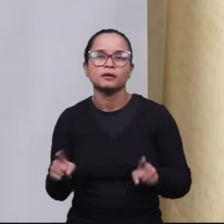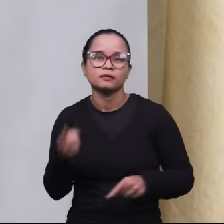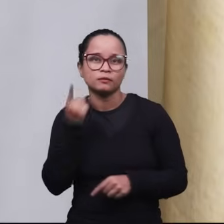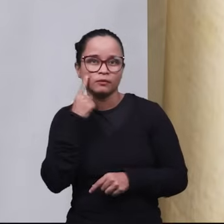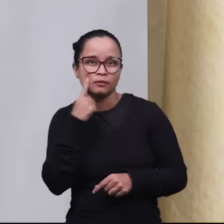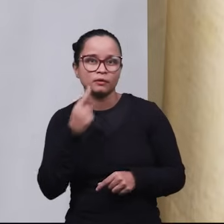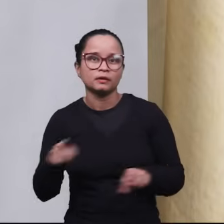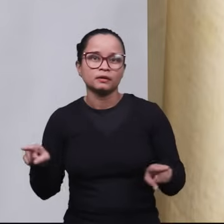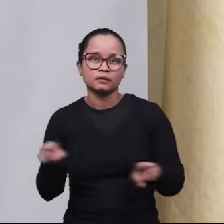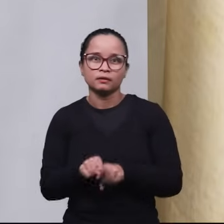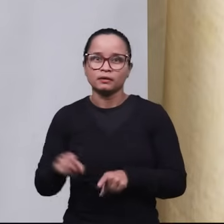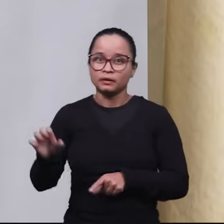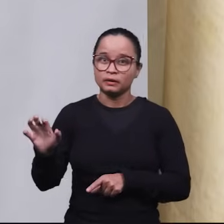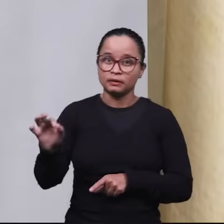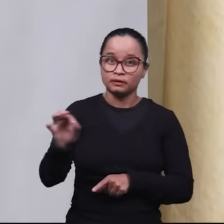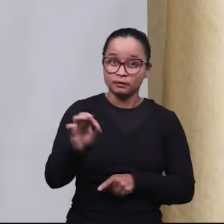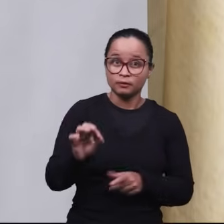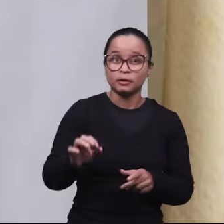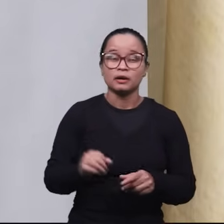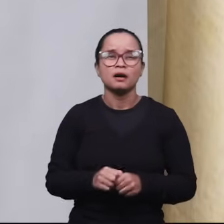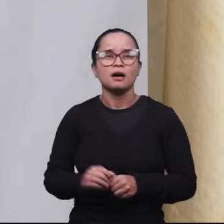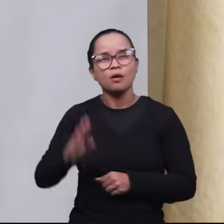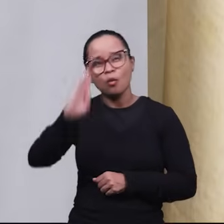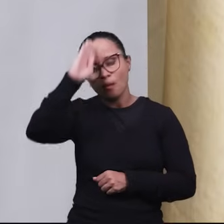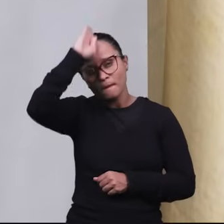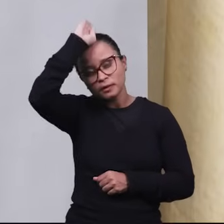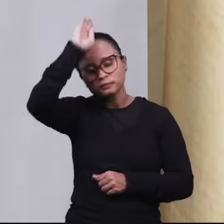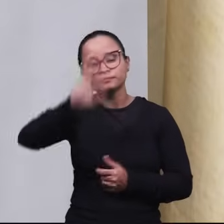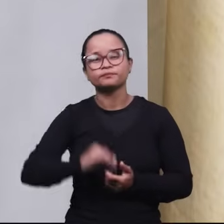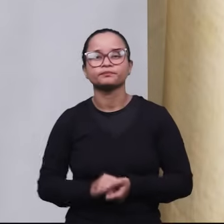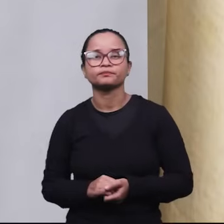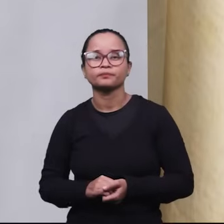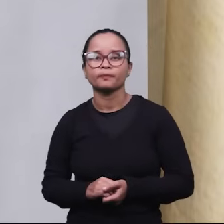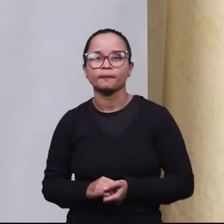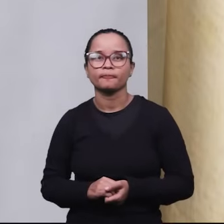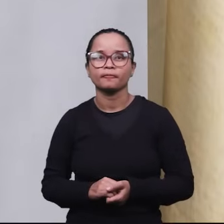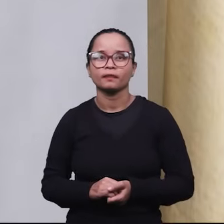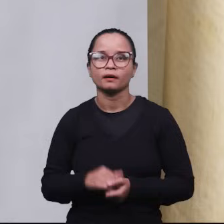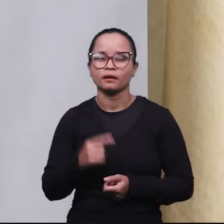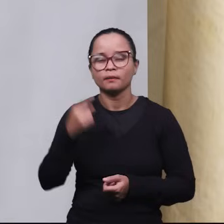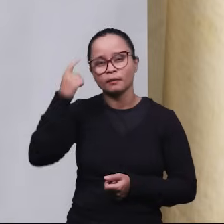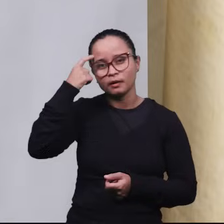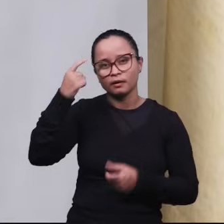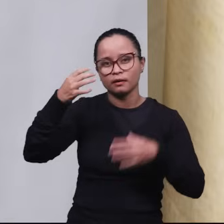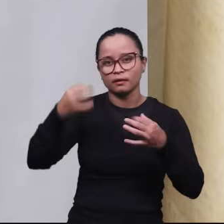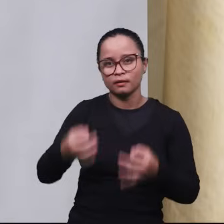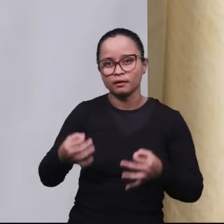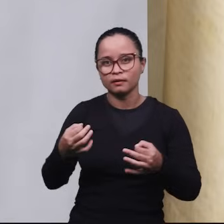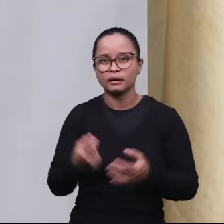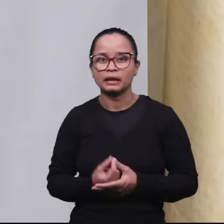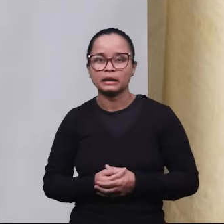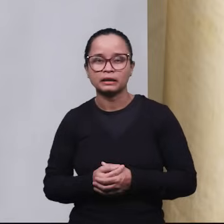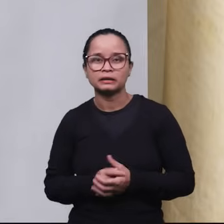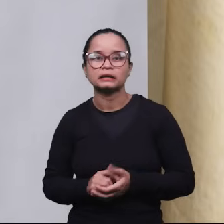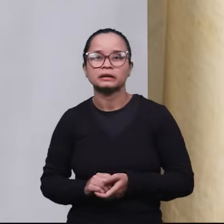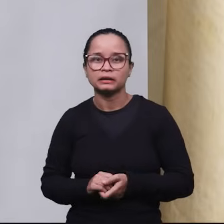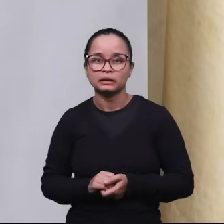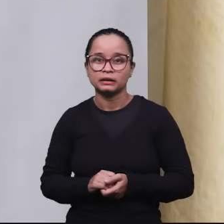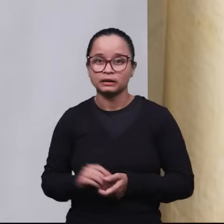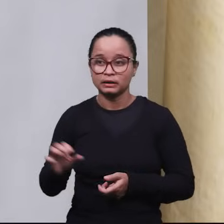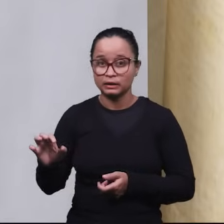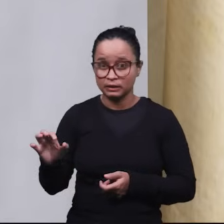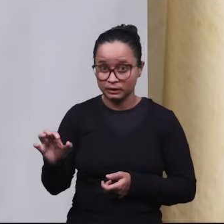também a menor moeda romana, que tem-se mais como certeza ser a moeda